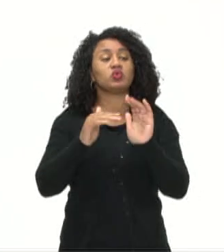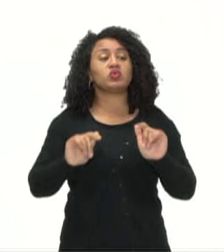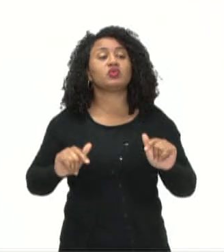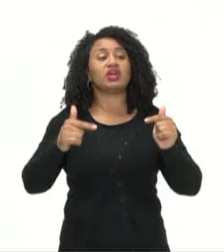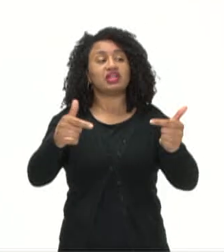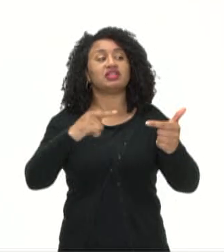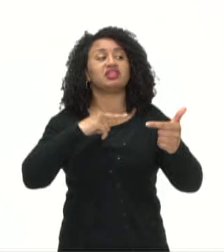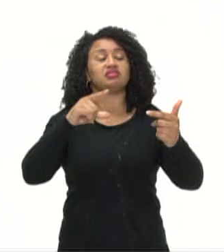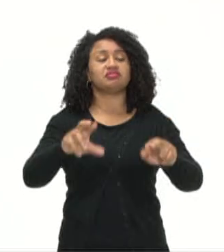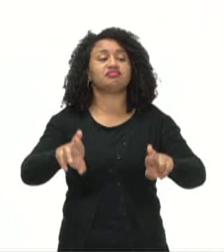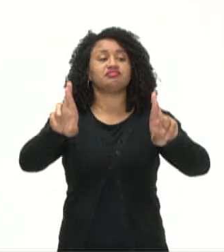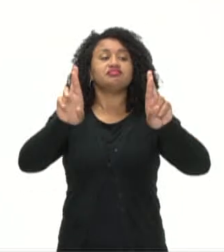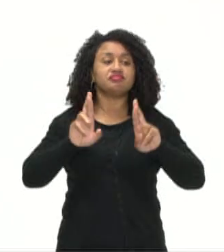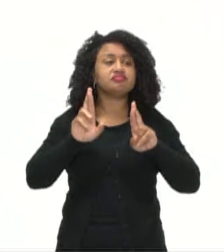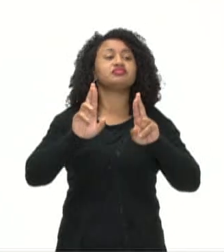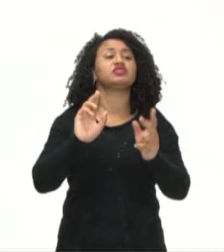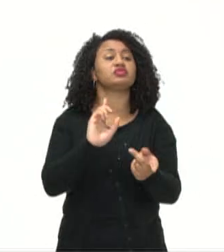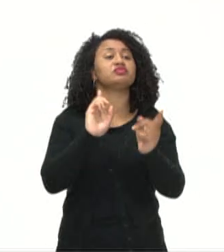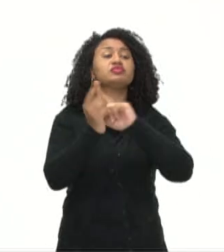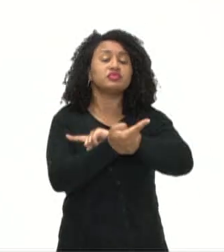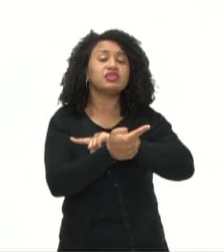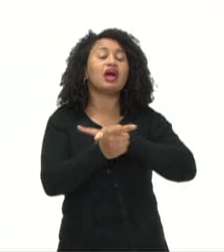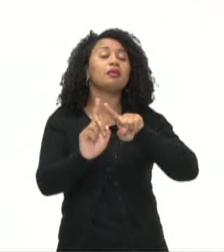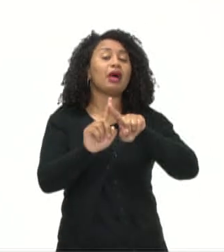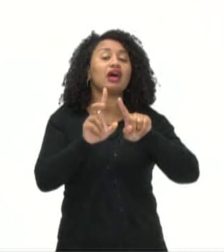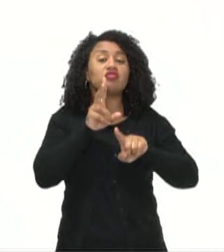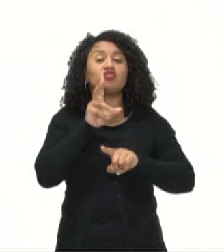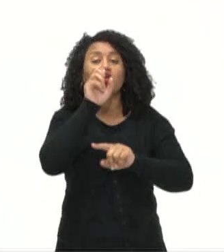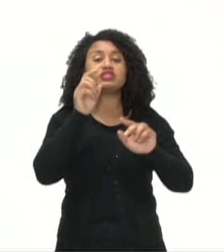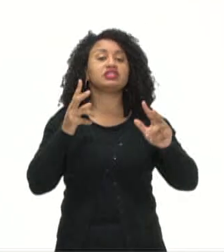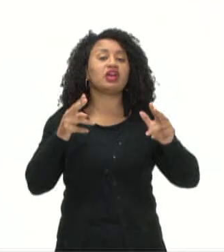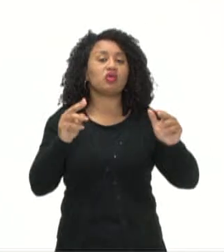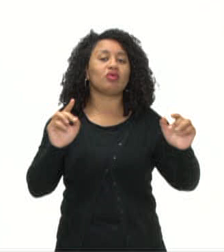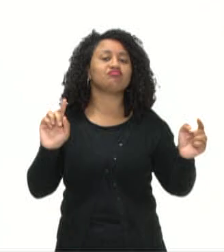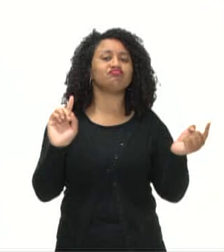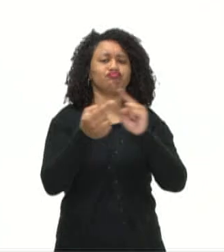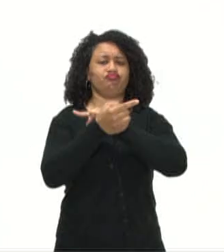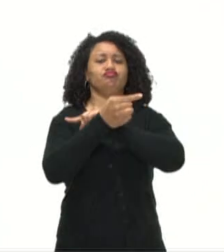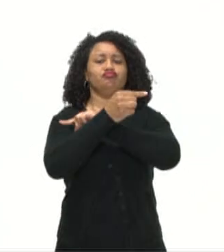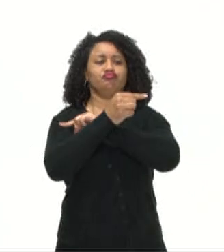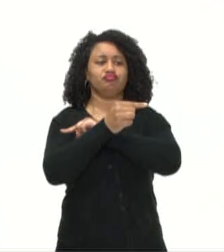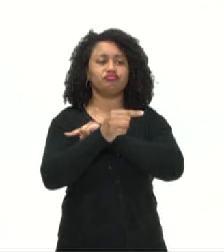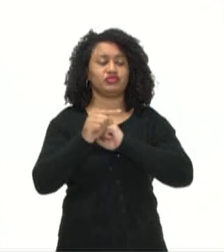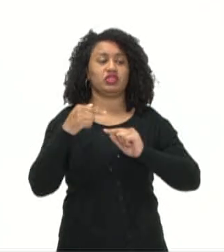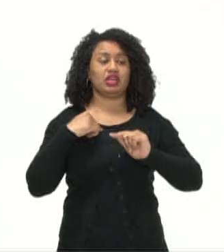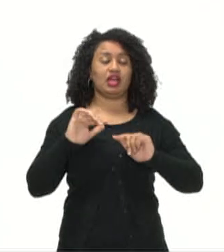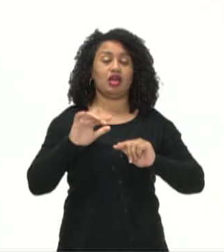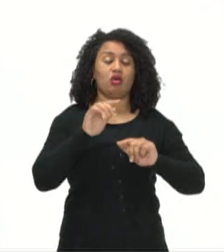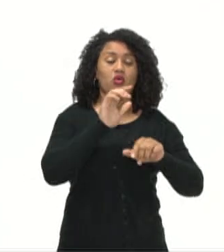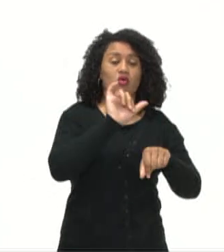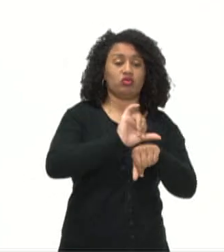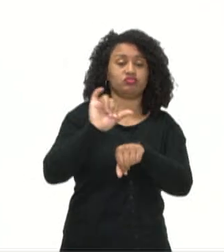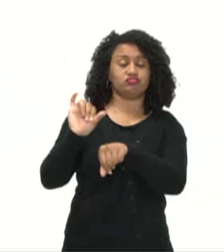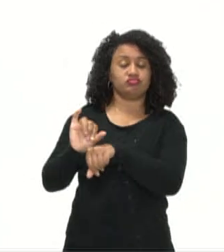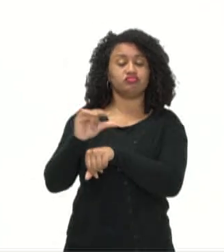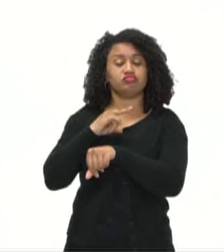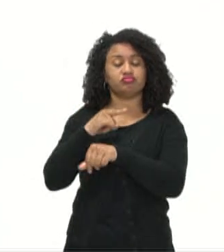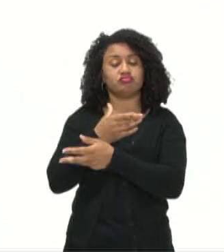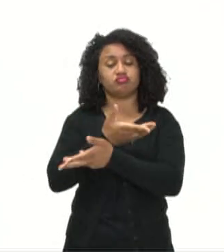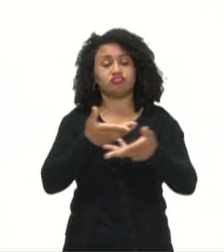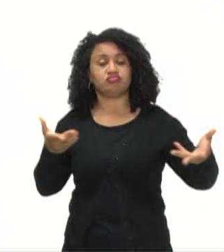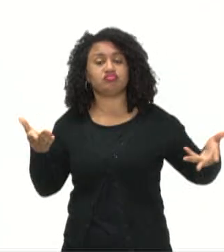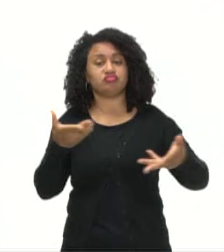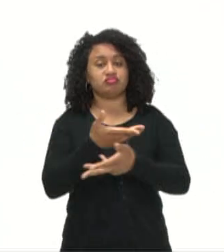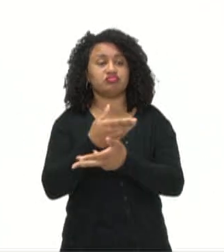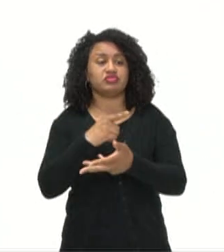uma reação oposta e de igual intensidade. As ações mútuas de dois corpos sobre o outro